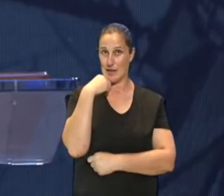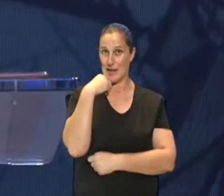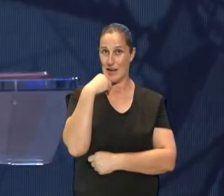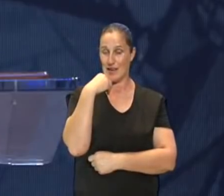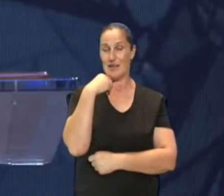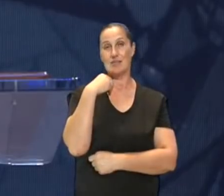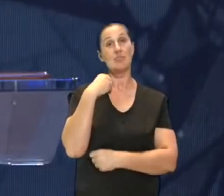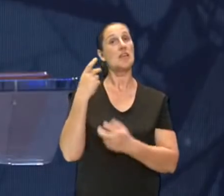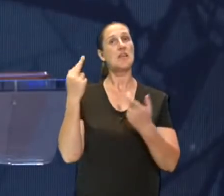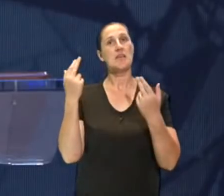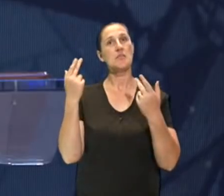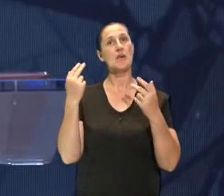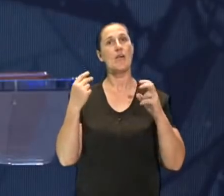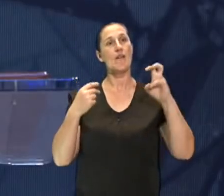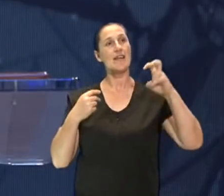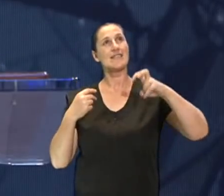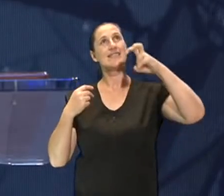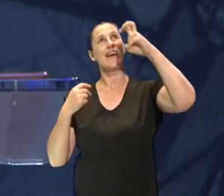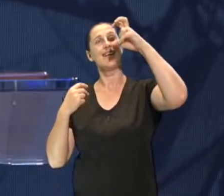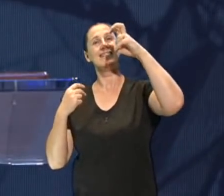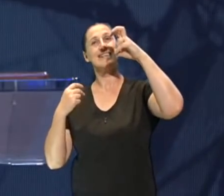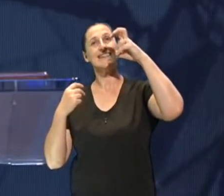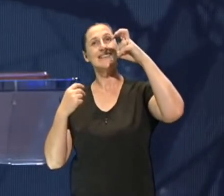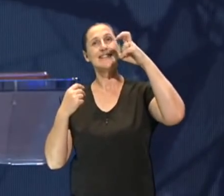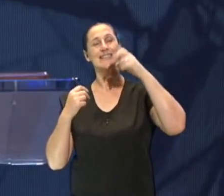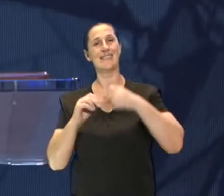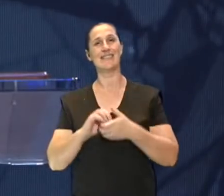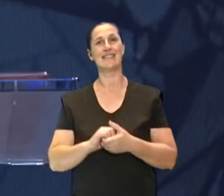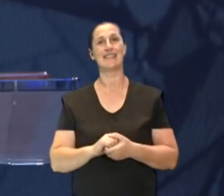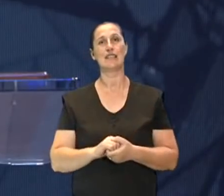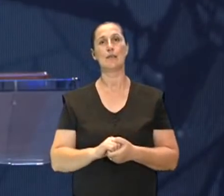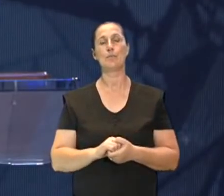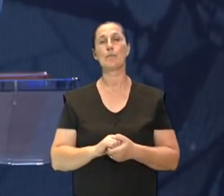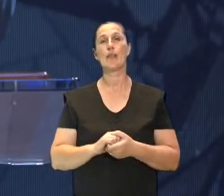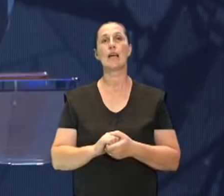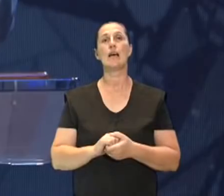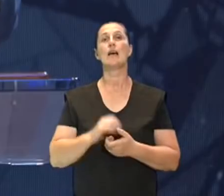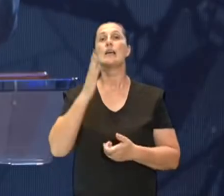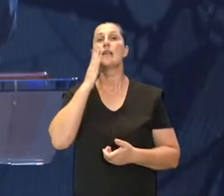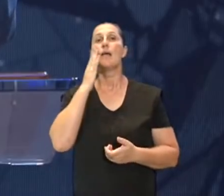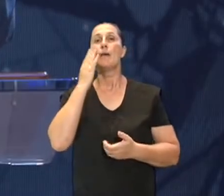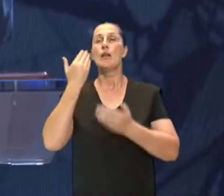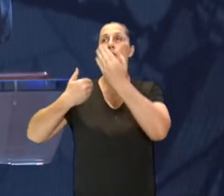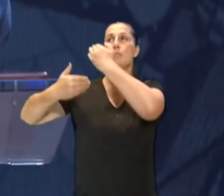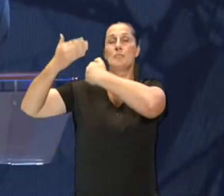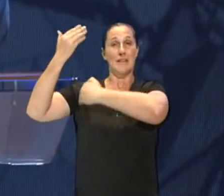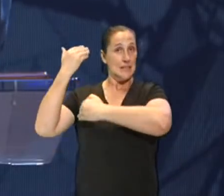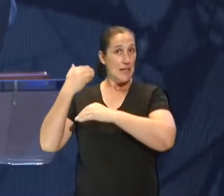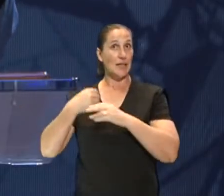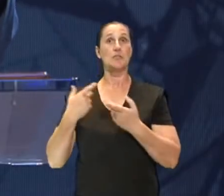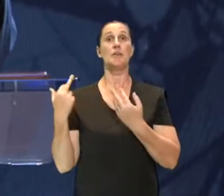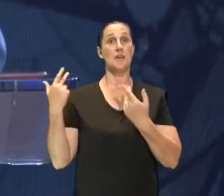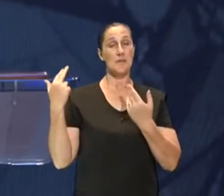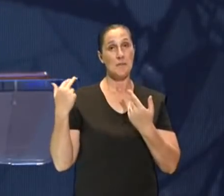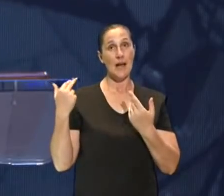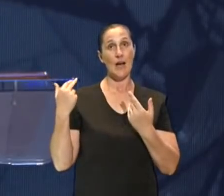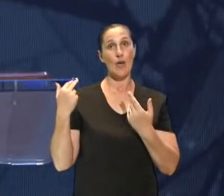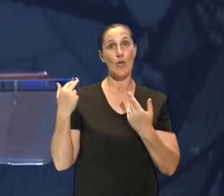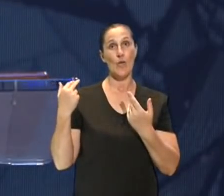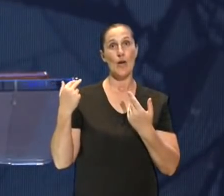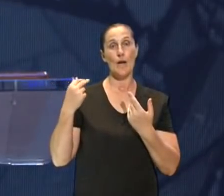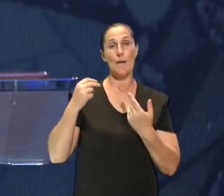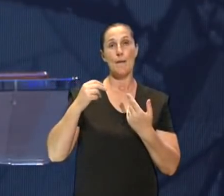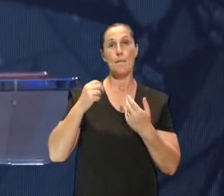voltou. Assim como no passado a vara de Moisés batida na rocha permitiu que a água